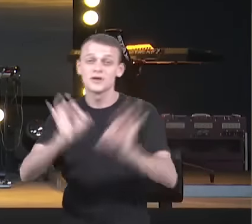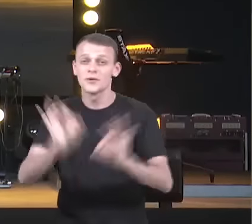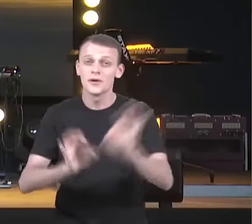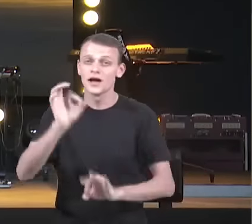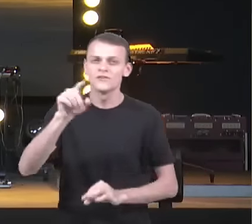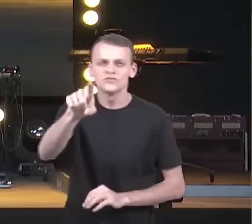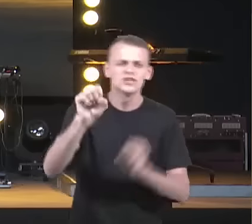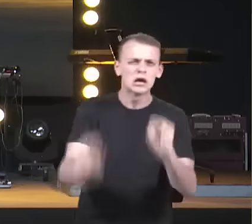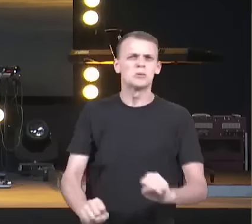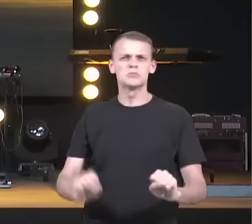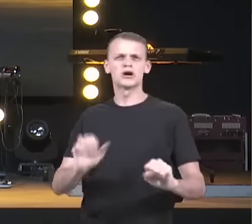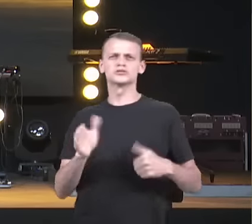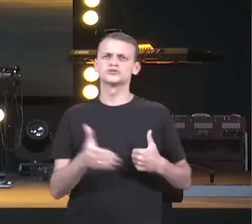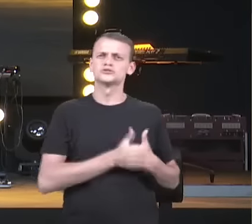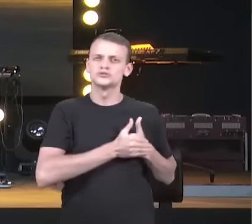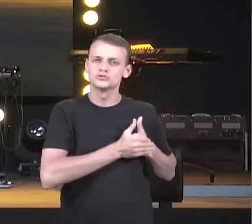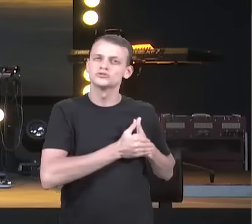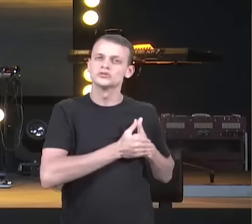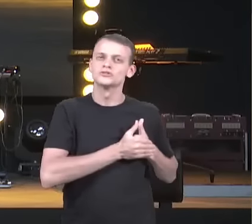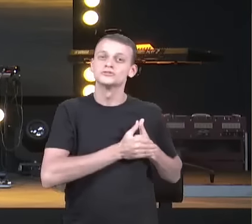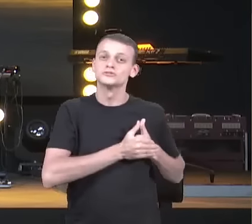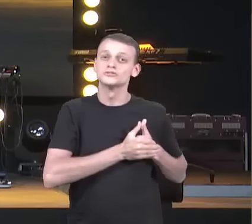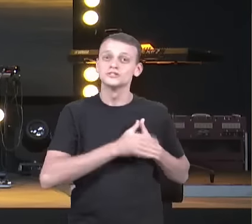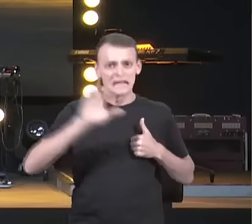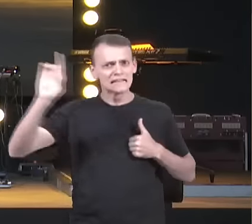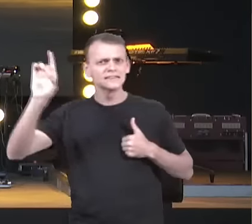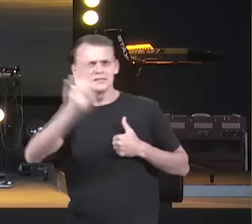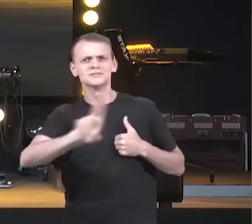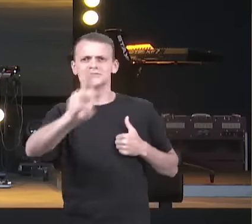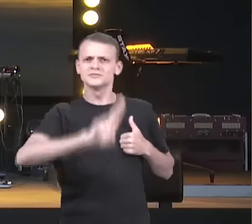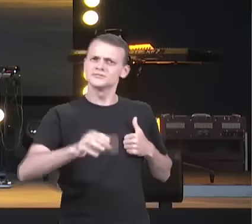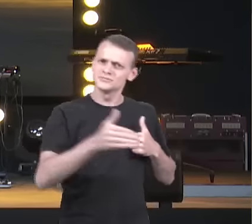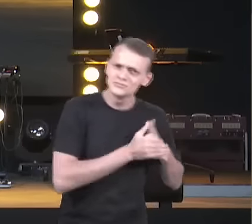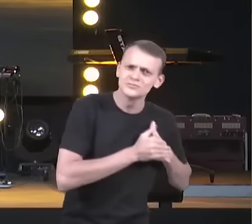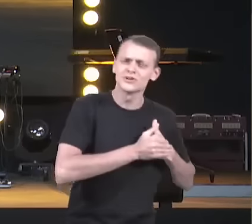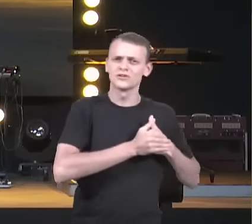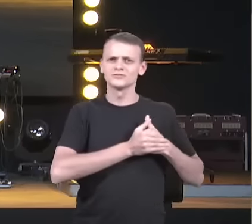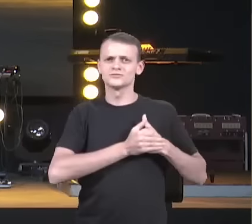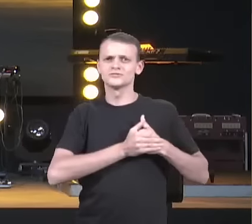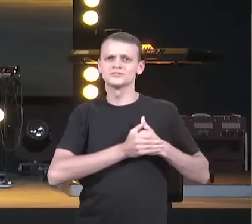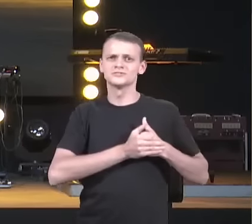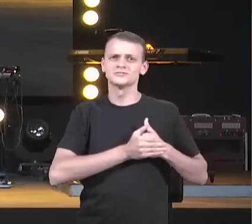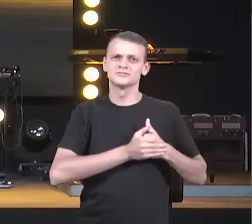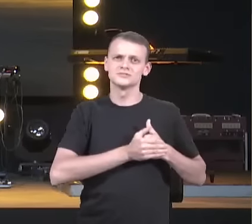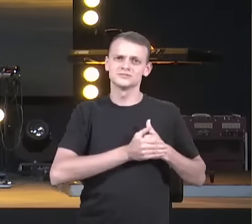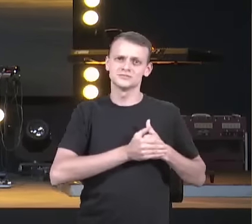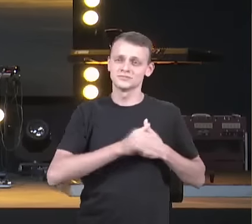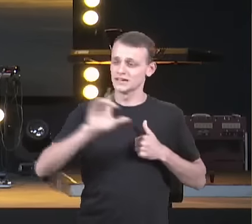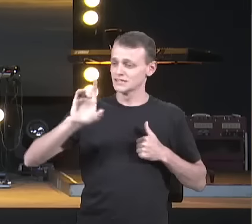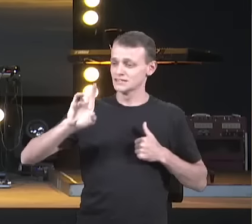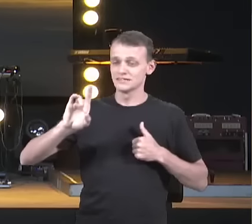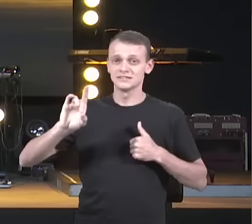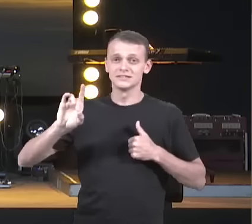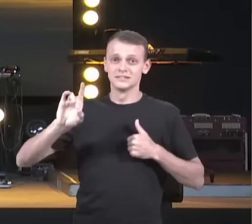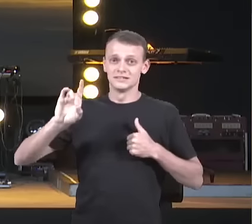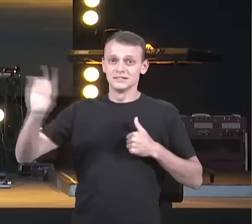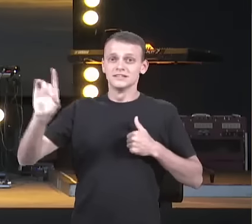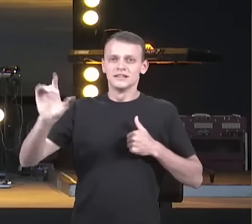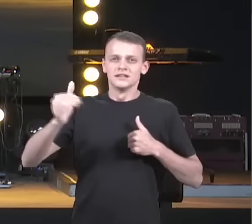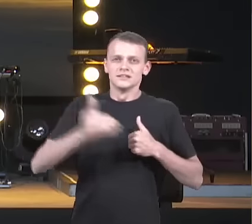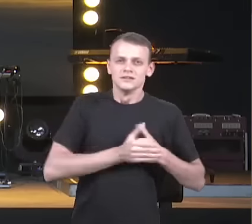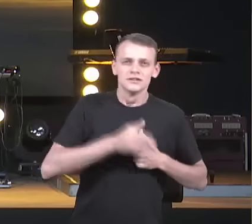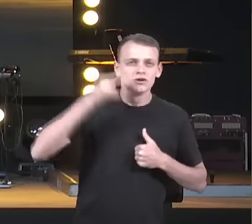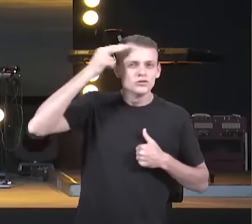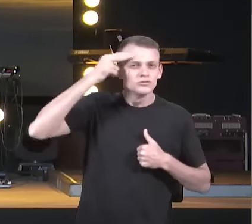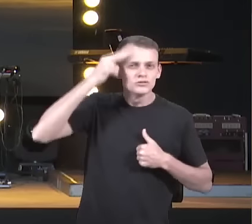escondido até que o seu chamado o evidencia. Deus escondeu as soluções para os problemas